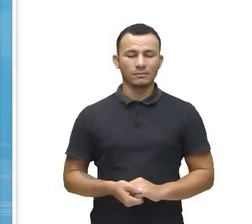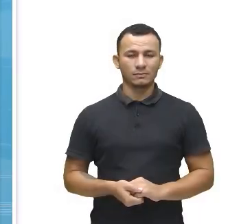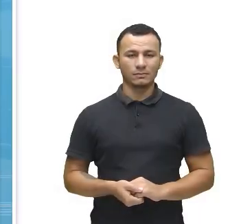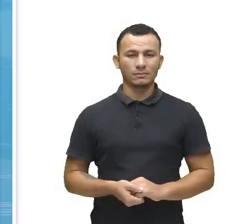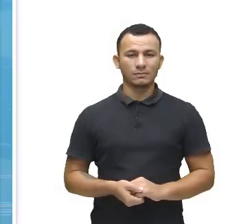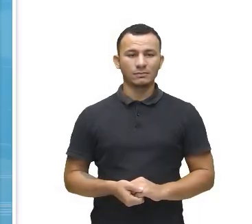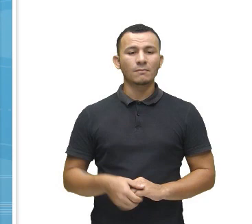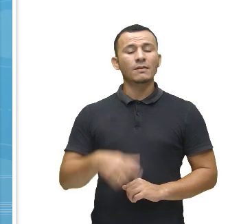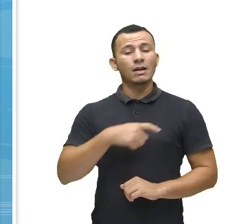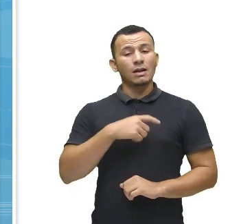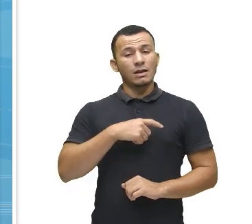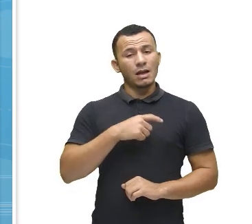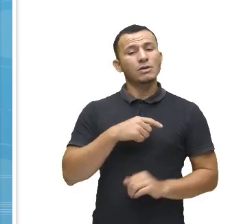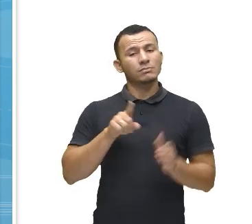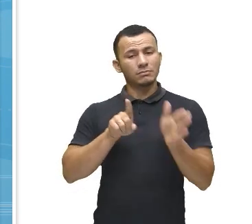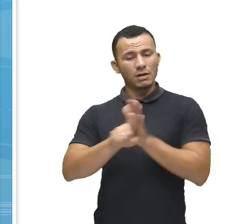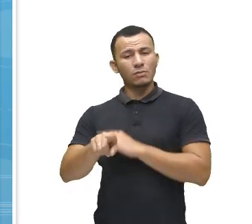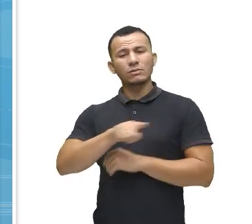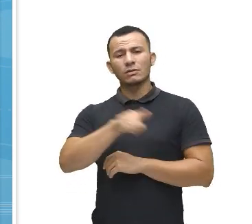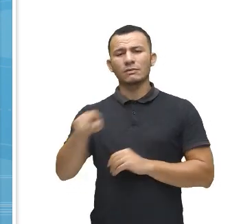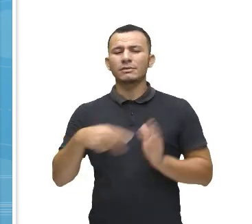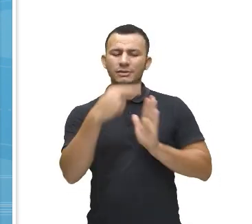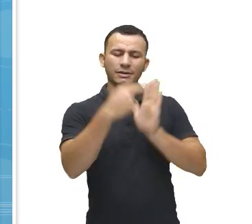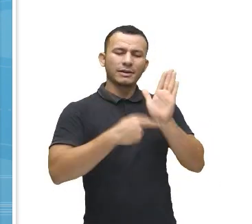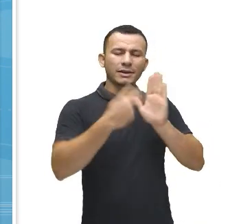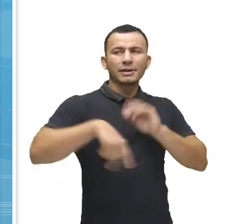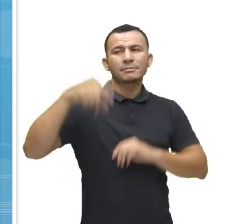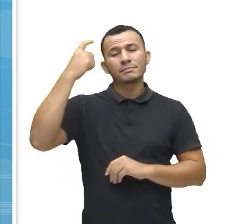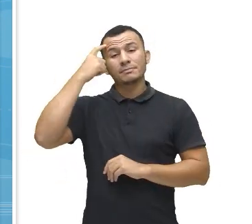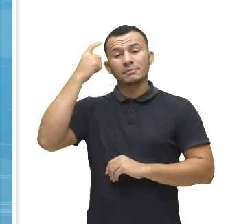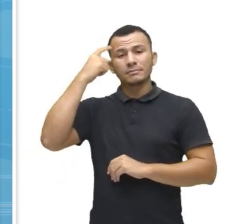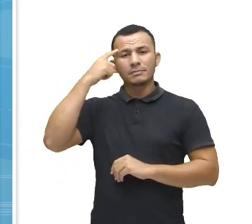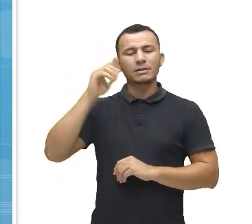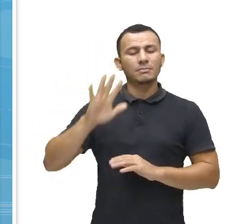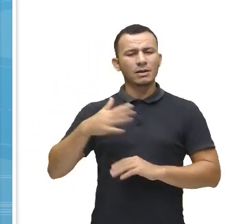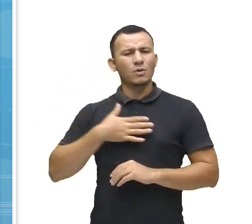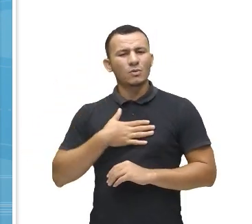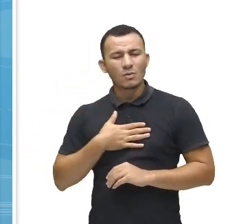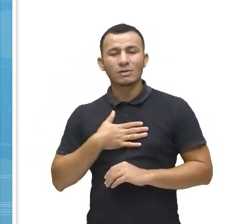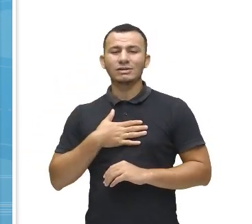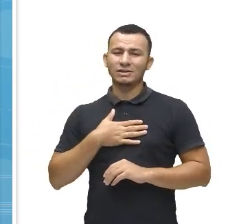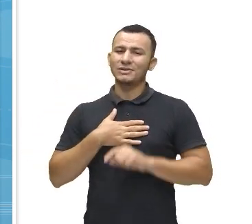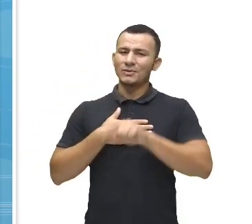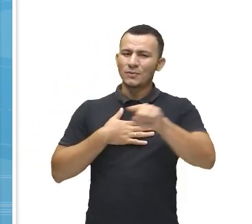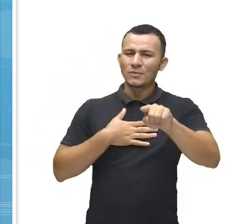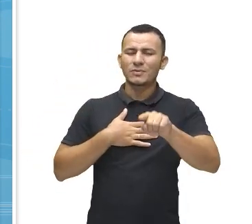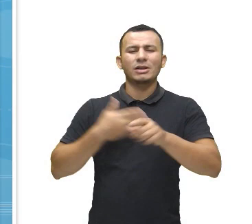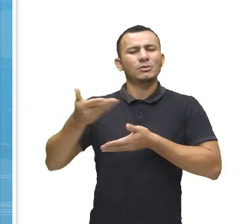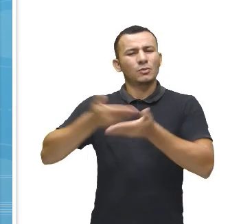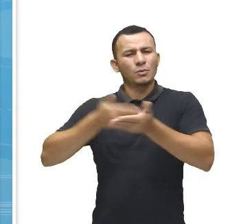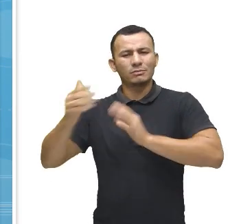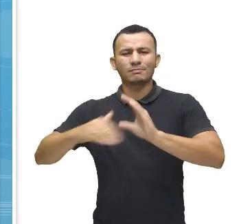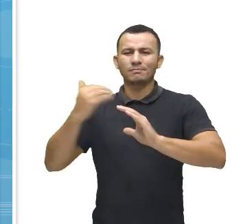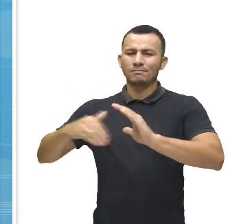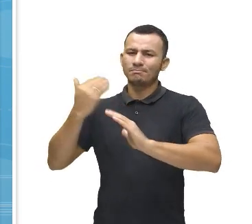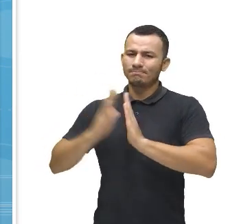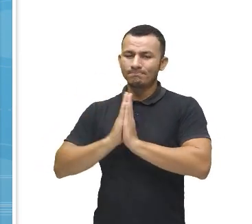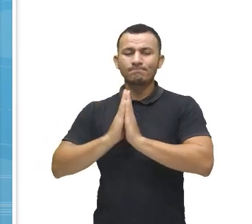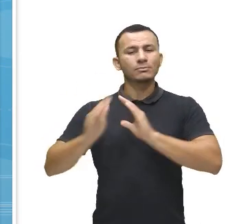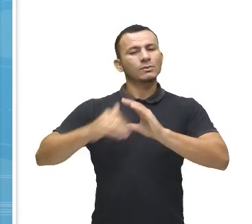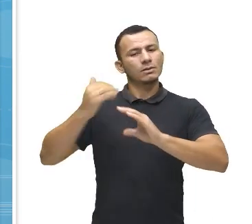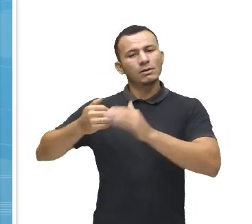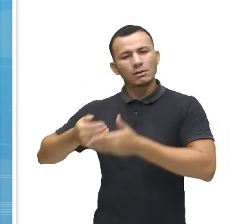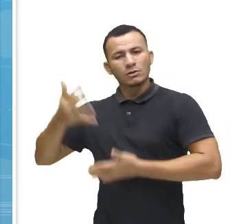Eu trouxe algumas questões para vocês, vocês vão ler, refletir, e eu gostaria muito que vocês interagissem no nosso chat,